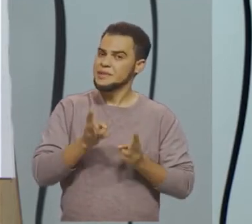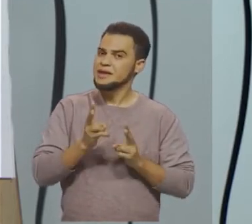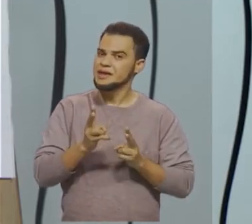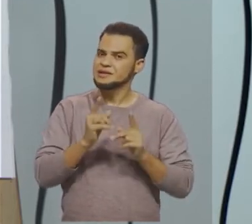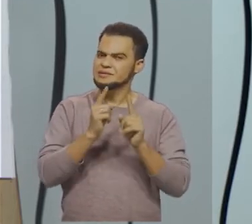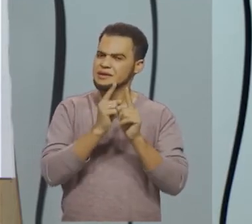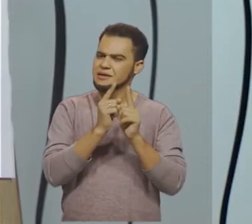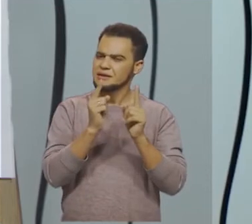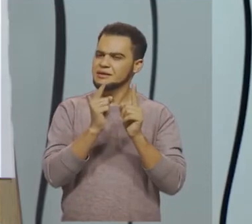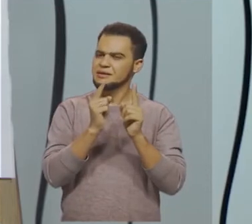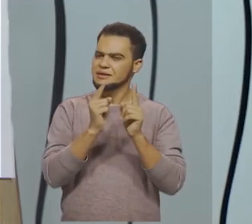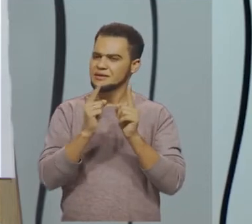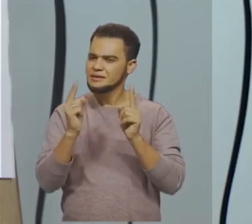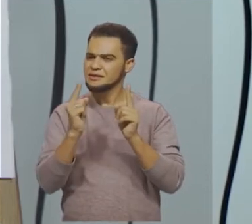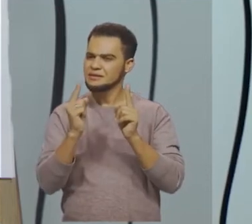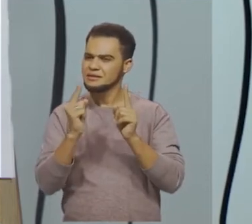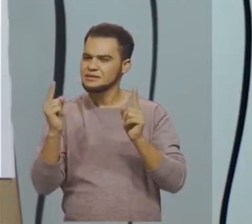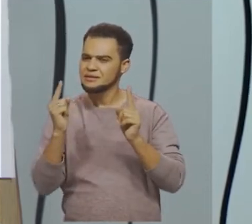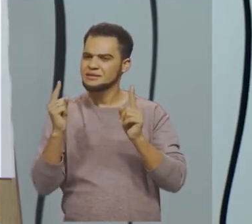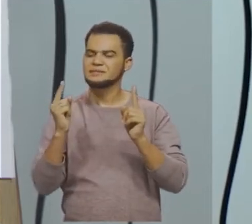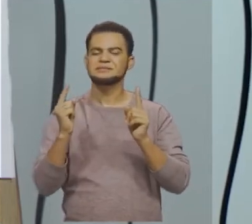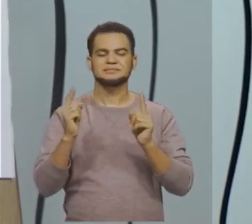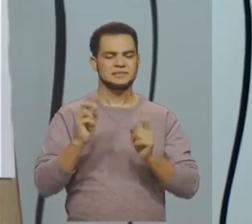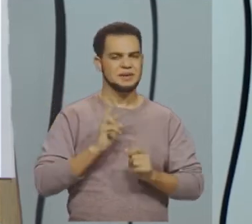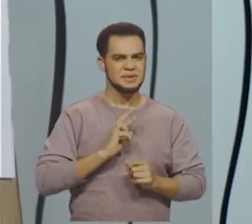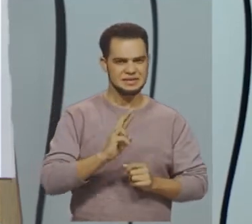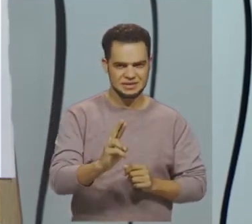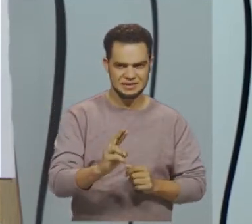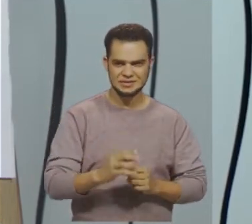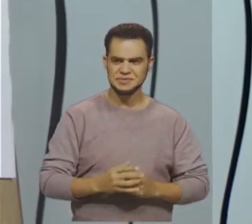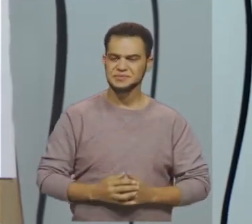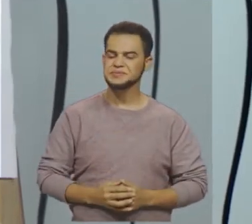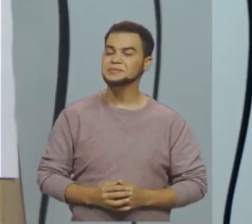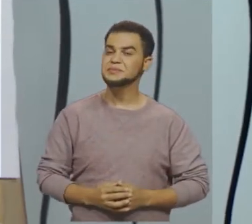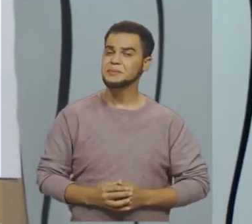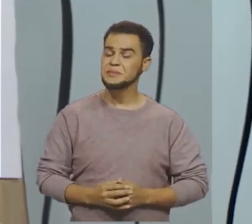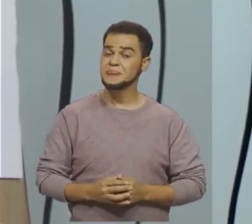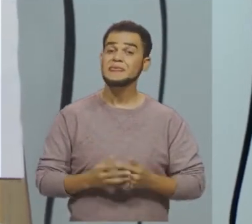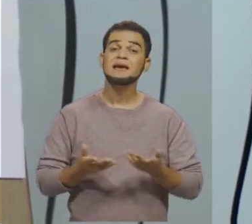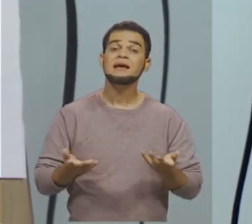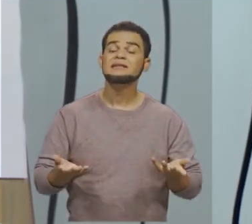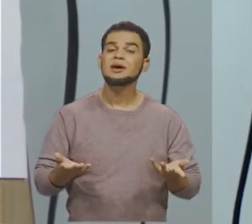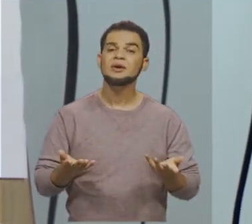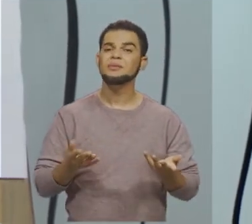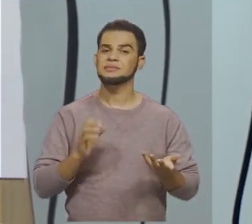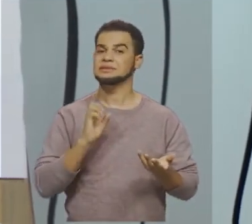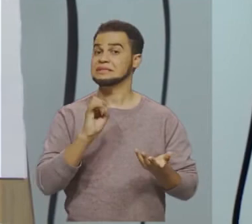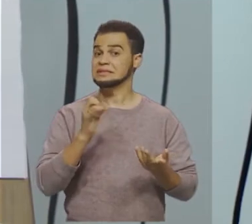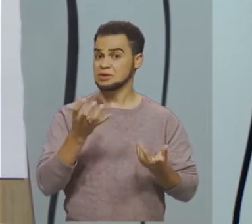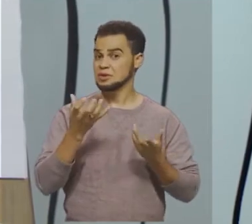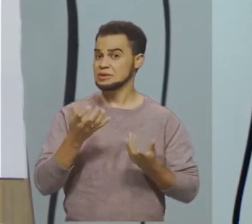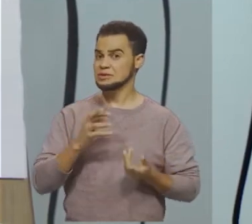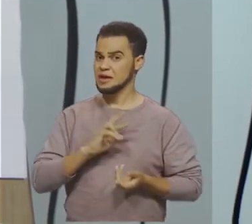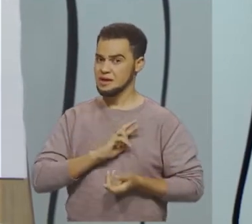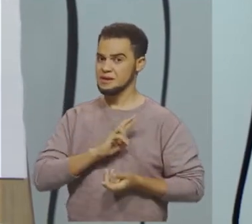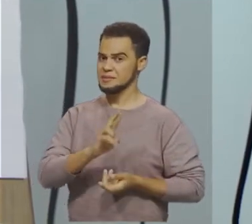e vou seguindo na minha representação. Então, se eu tivesse que representar o x